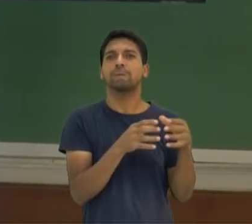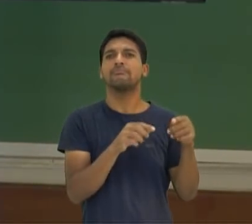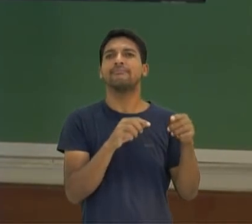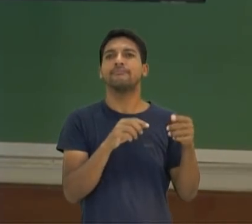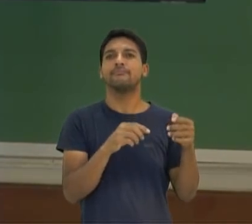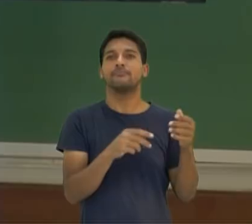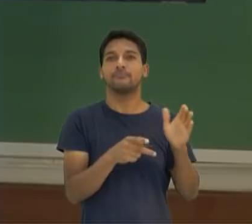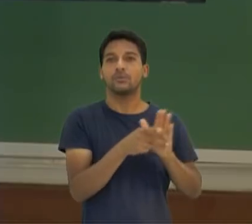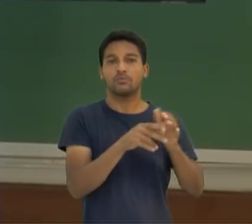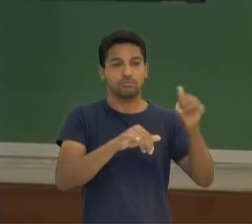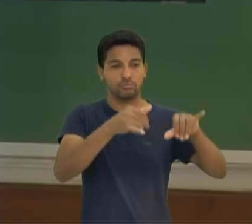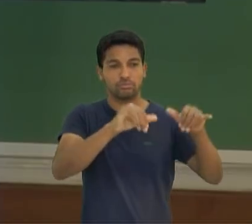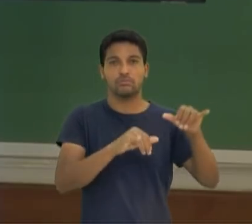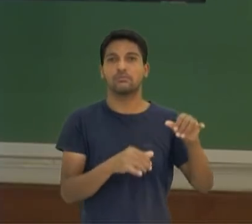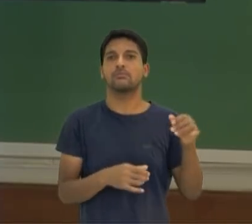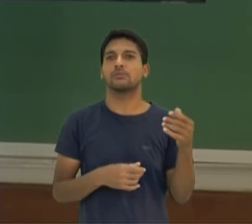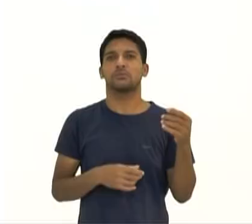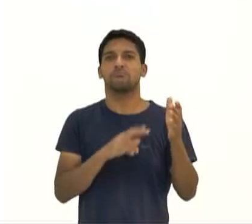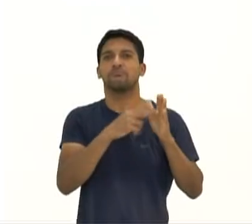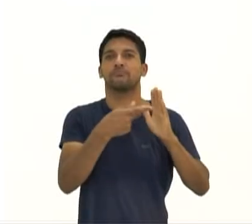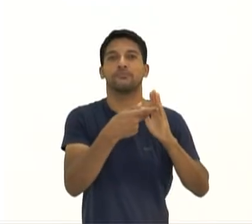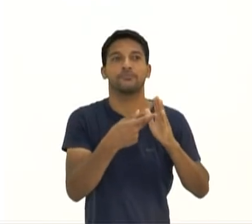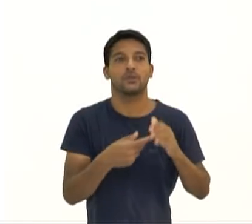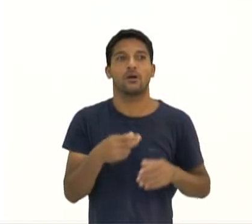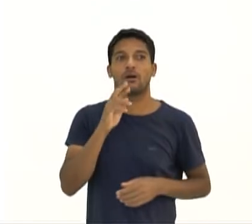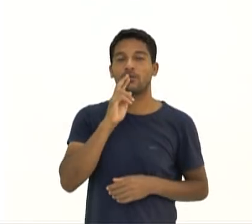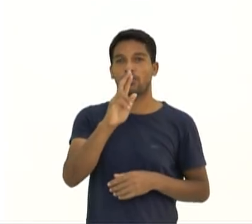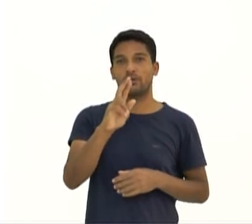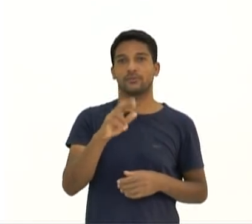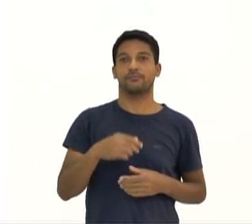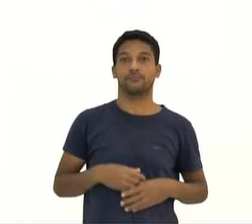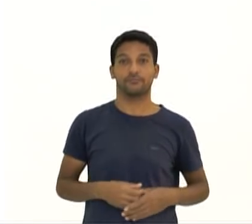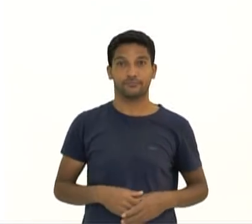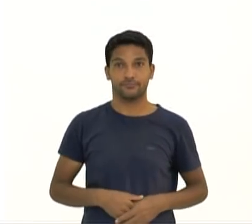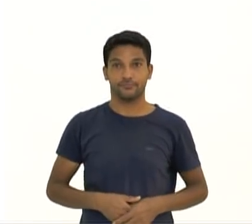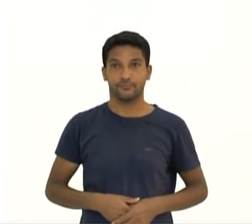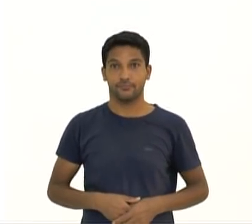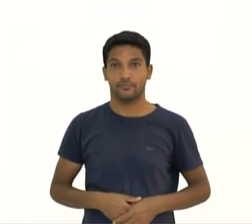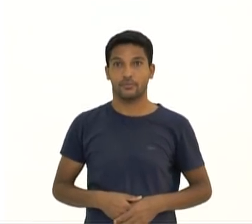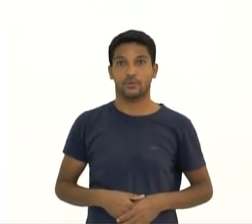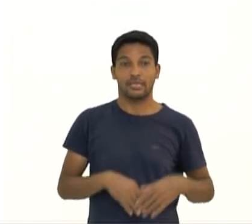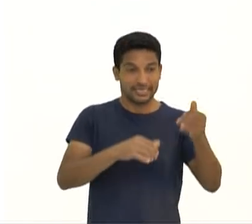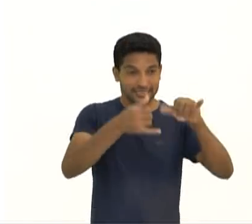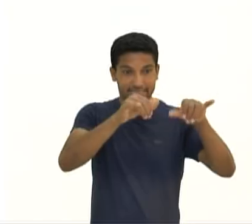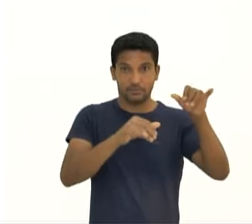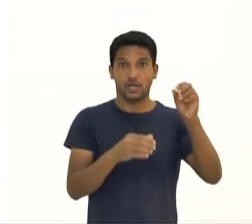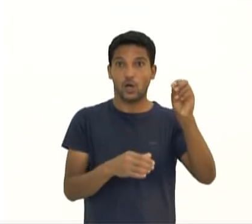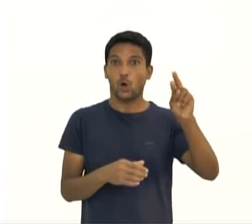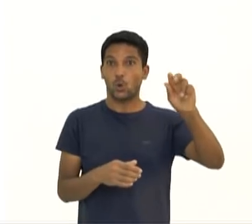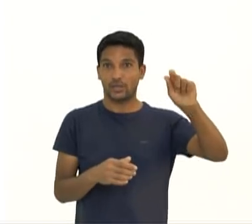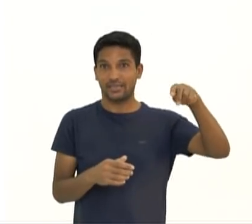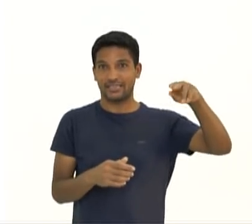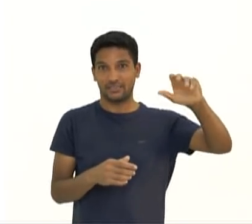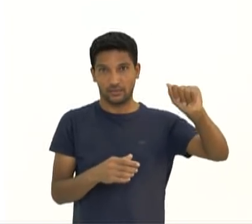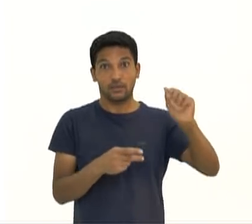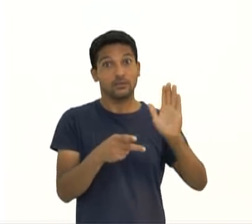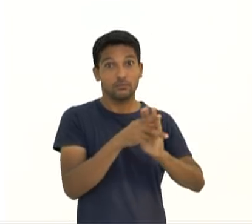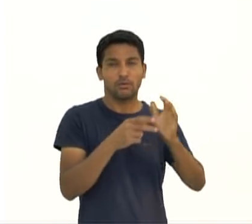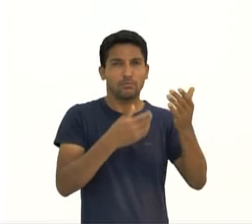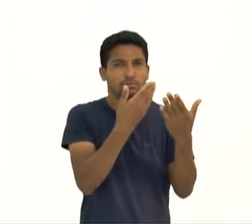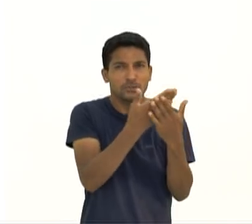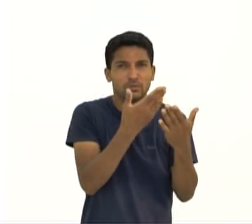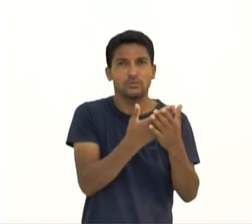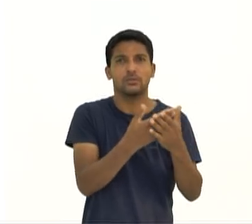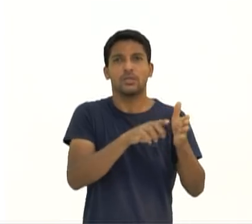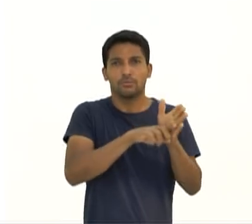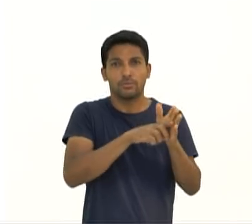hein? Vamos para a correção, então? Resposta na tela. Química orgânica é a parte da química que estuda